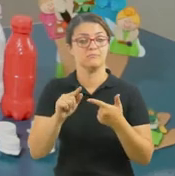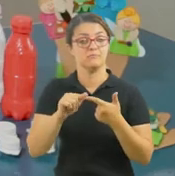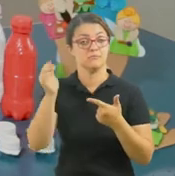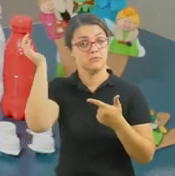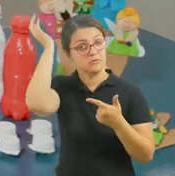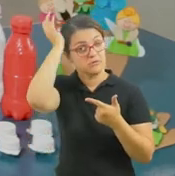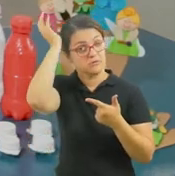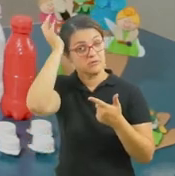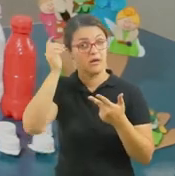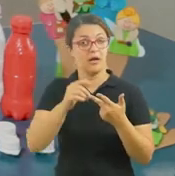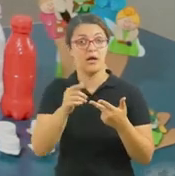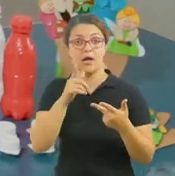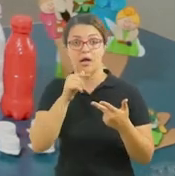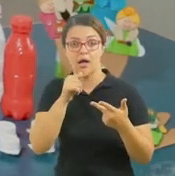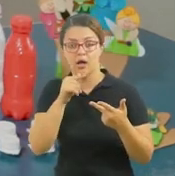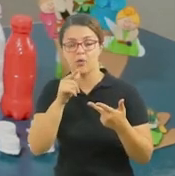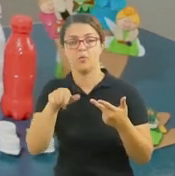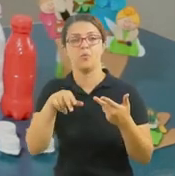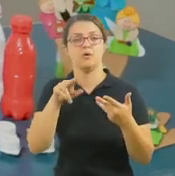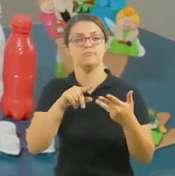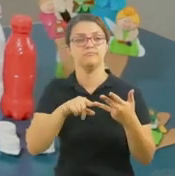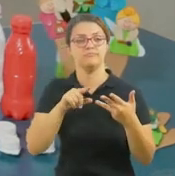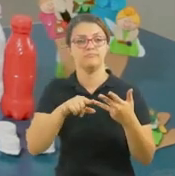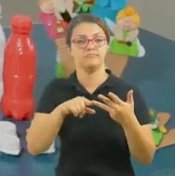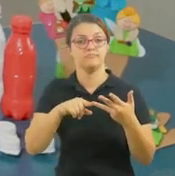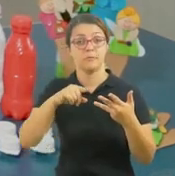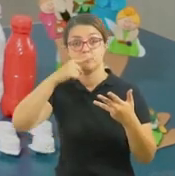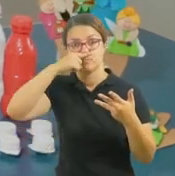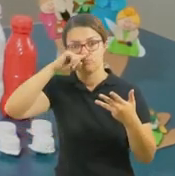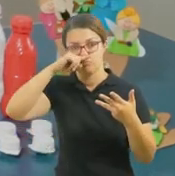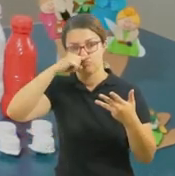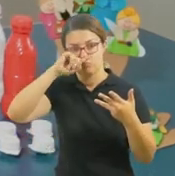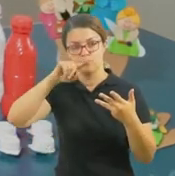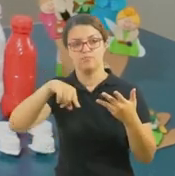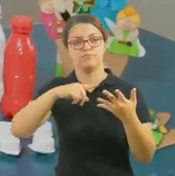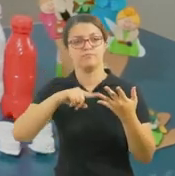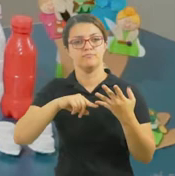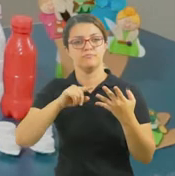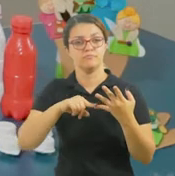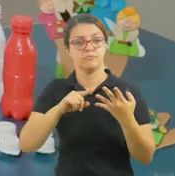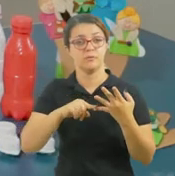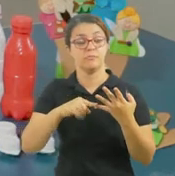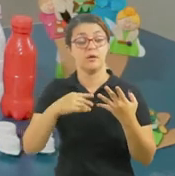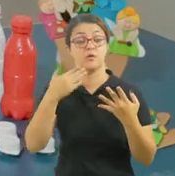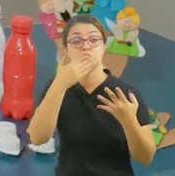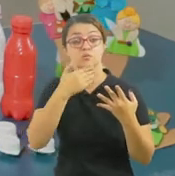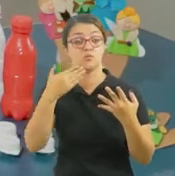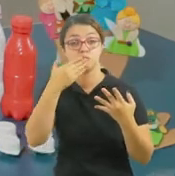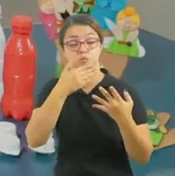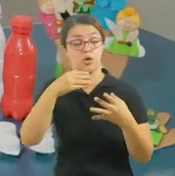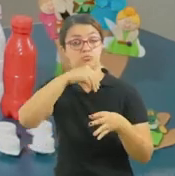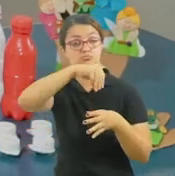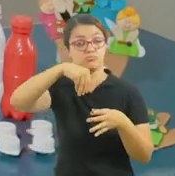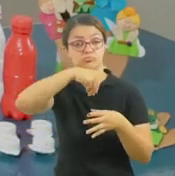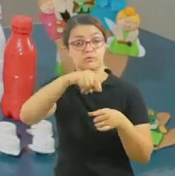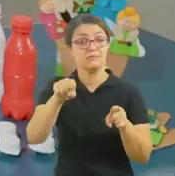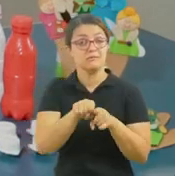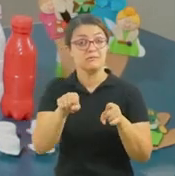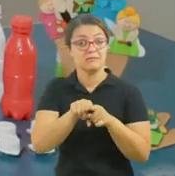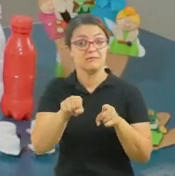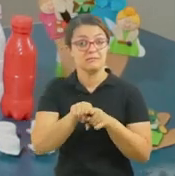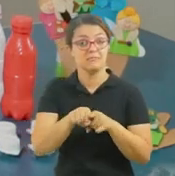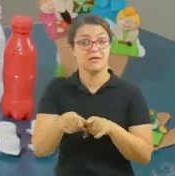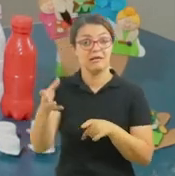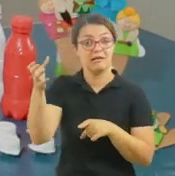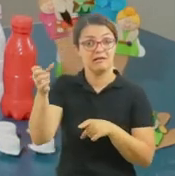condensado, água, também um pouquinho de canela, açúcar a gosto e o leite de coco.